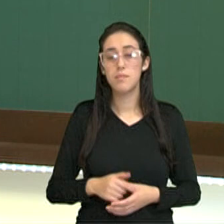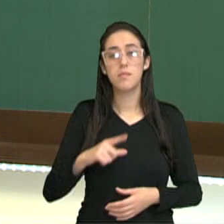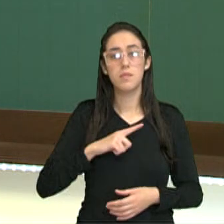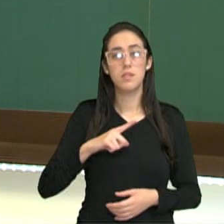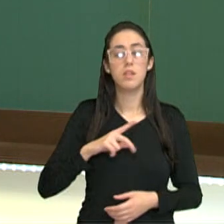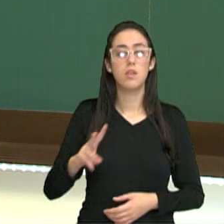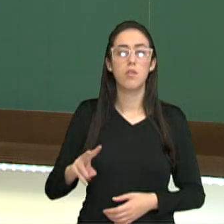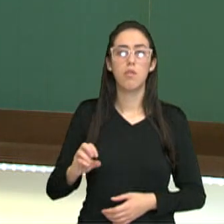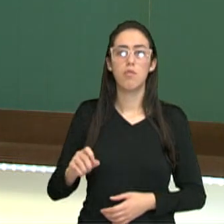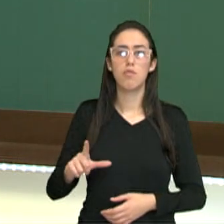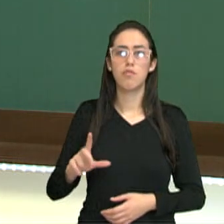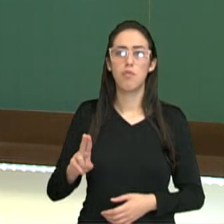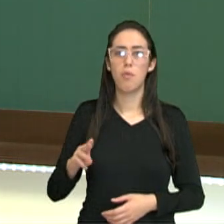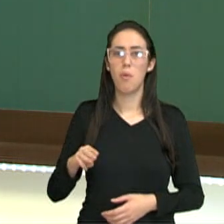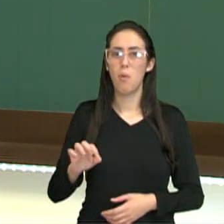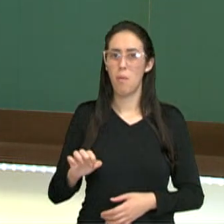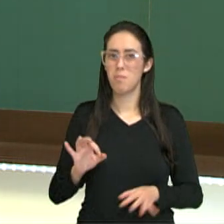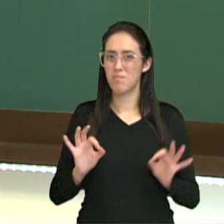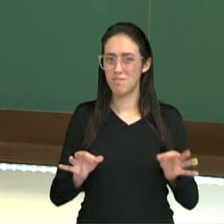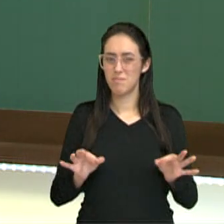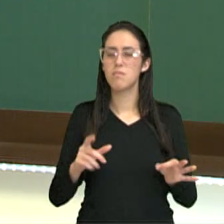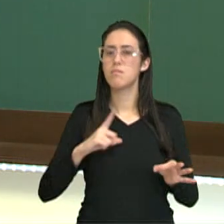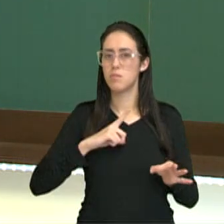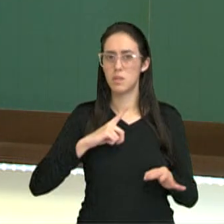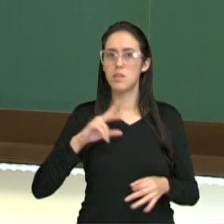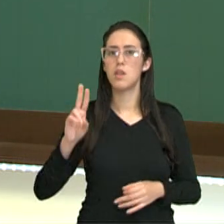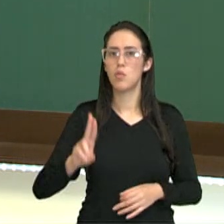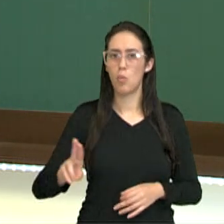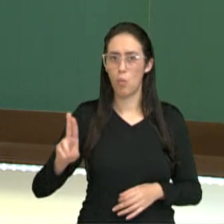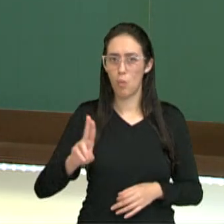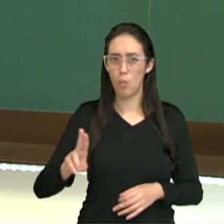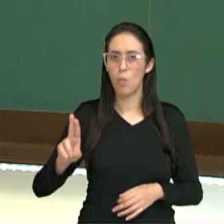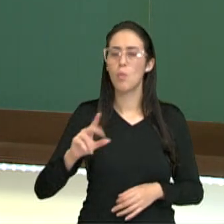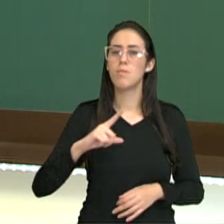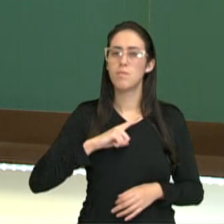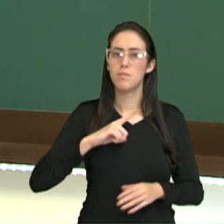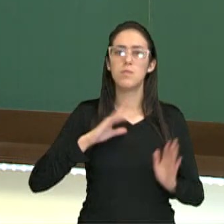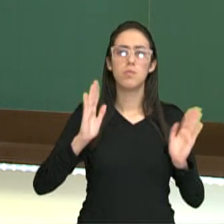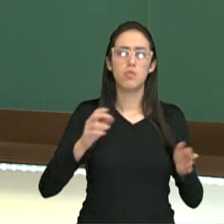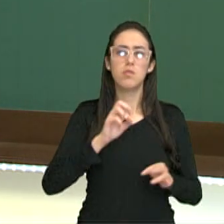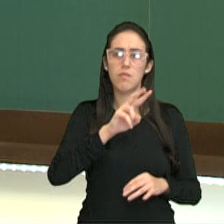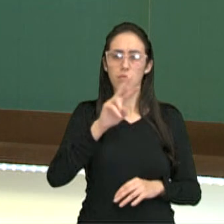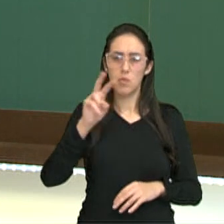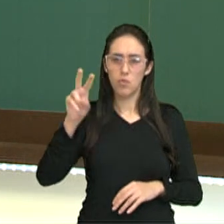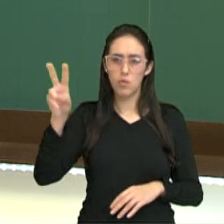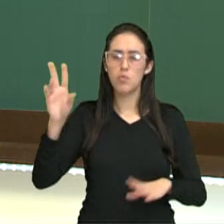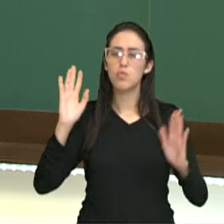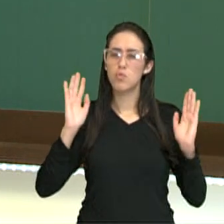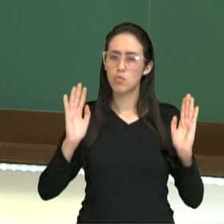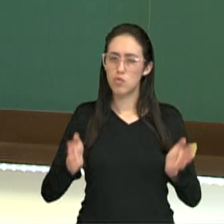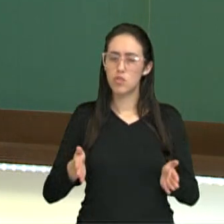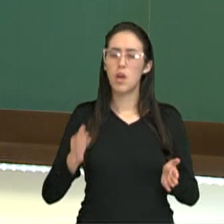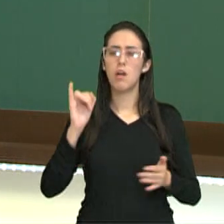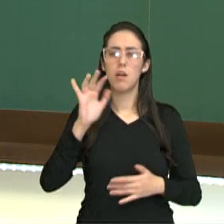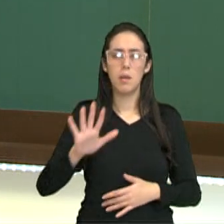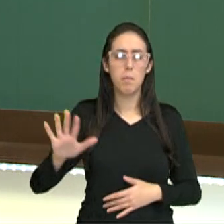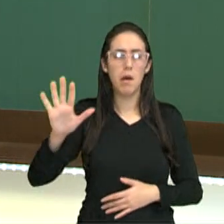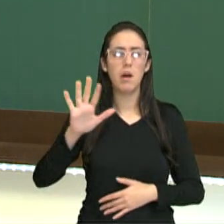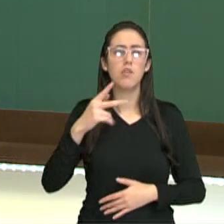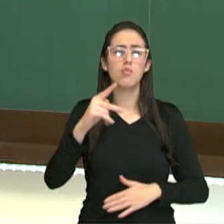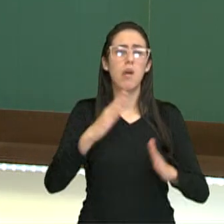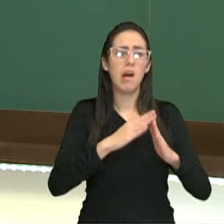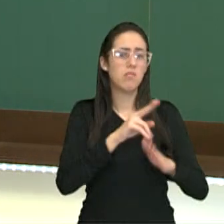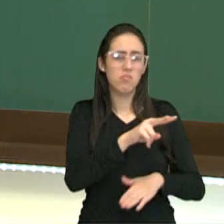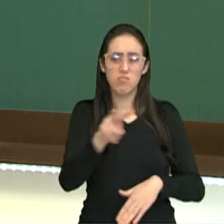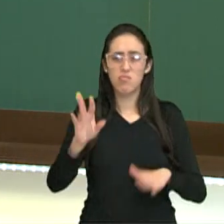volume, né? Que é uma aplicação tradicional que a gente tem, né? A gente já viu várias figuras, vários sólidos que a gente tem em casa, por